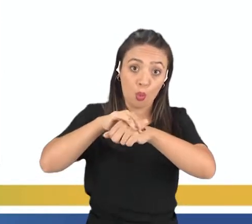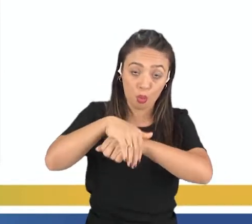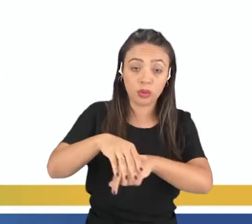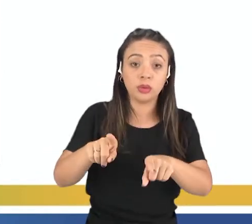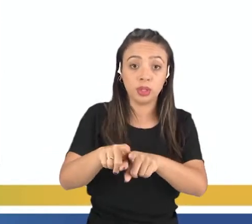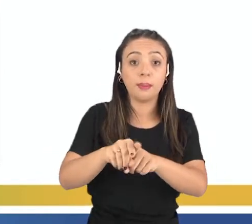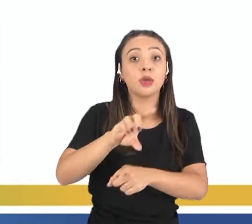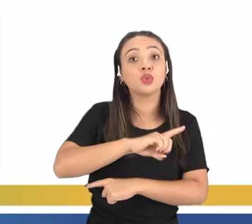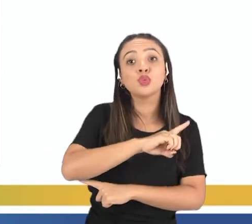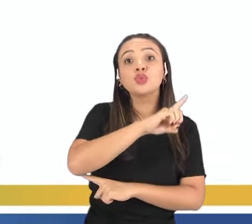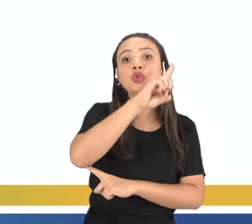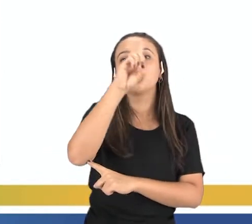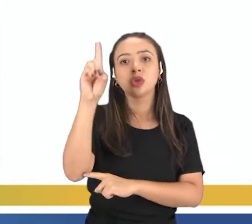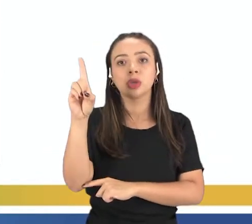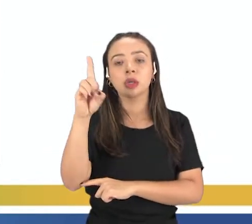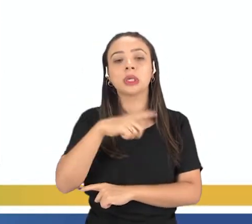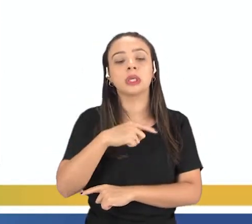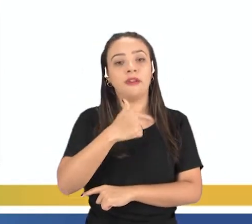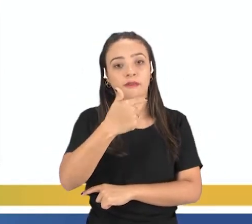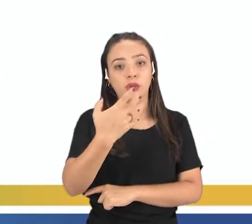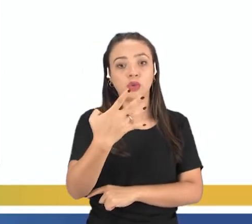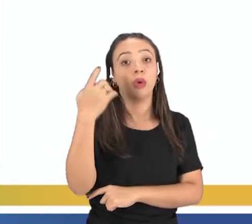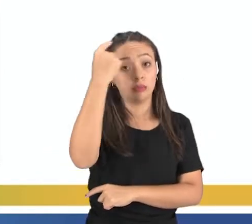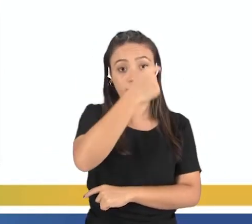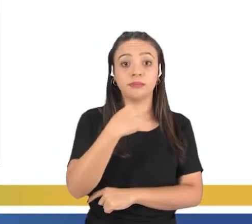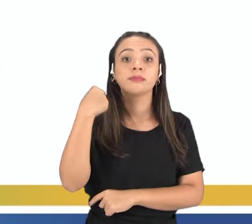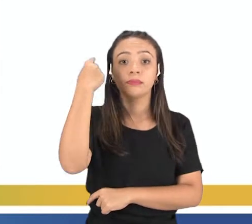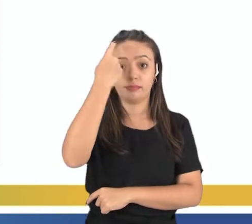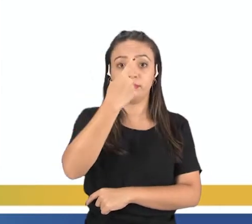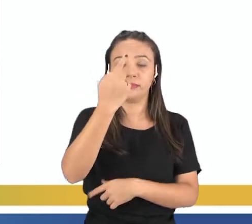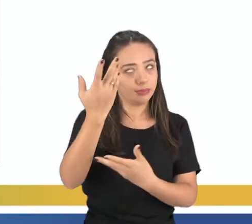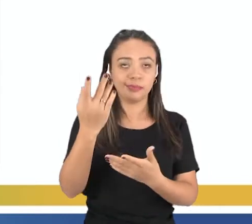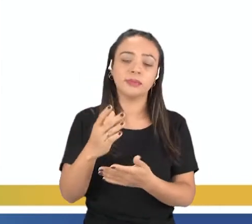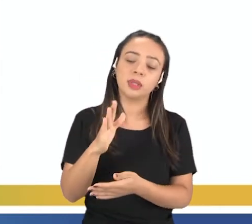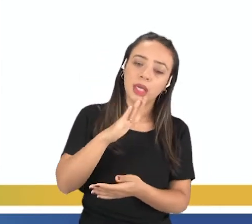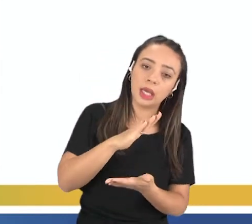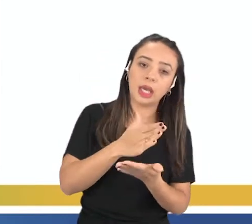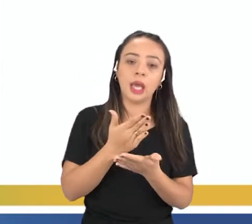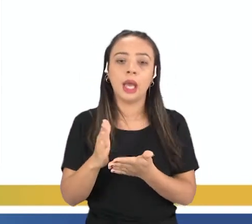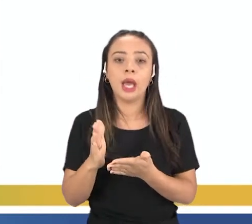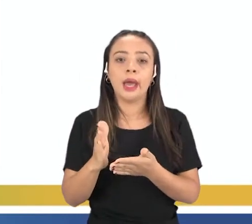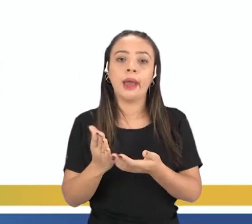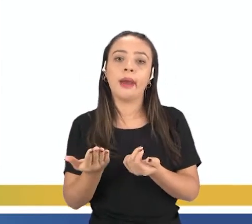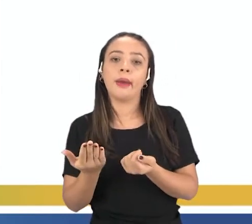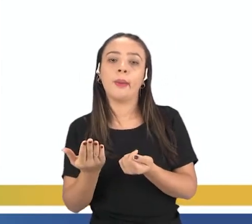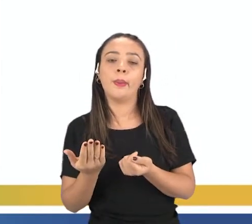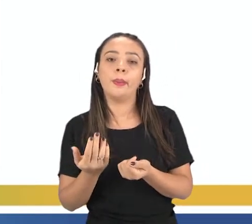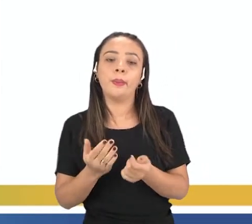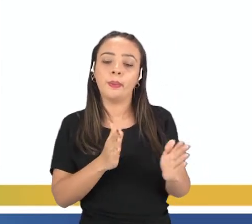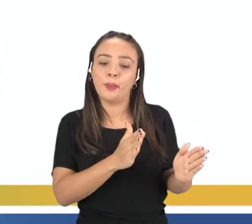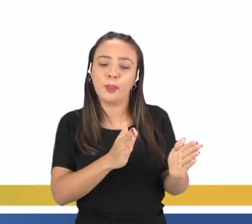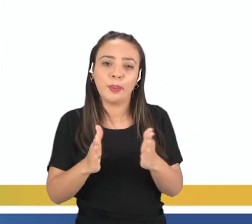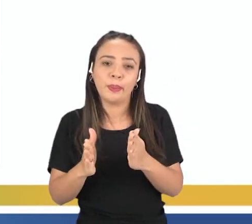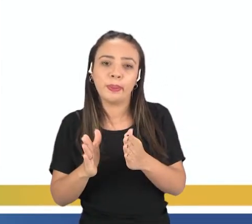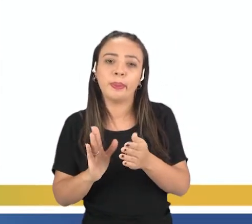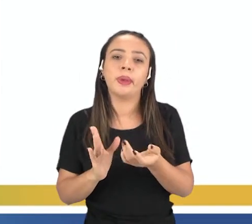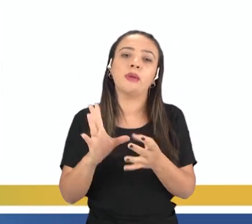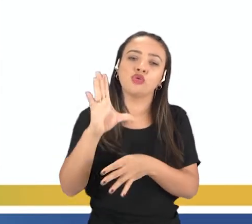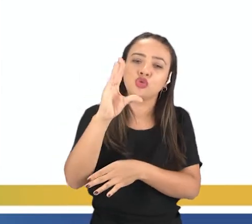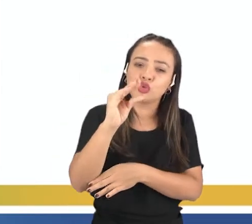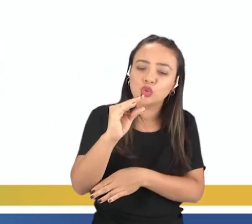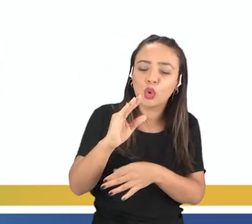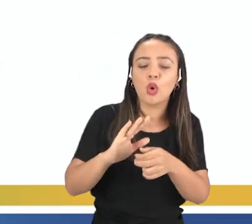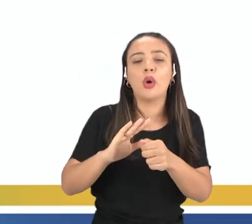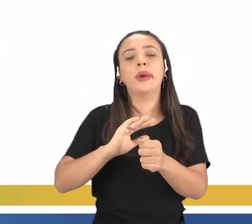horas, tá? Então, o que ocasiona essa sucessão entre dia e noite, um período iluminado e um período escuro, é o